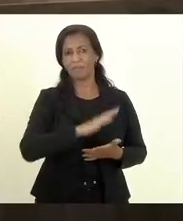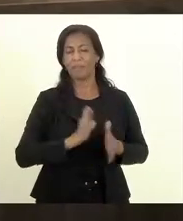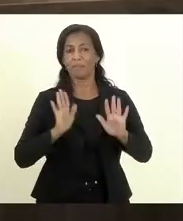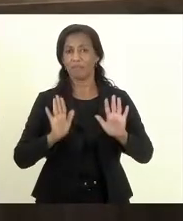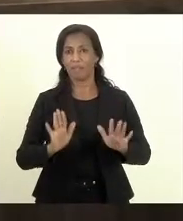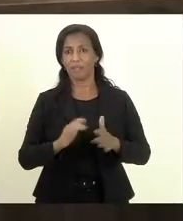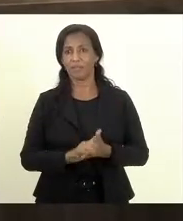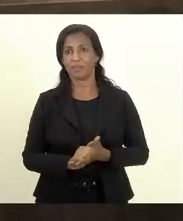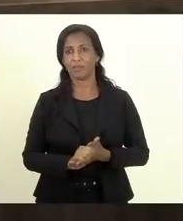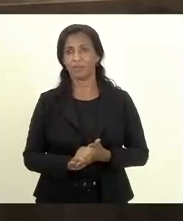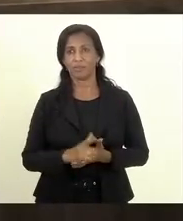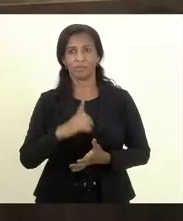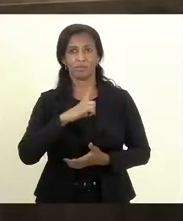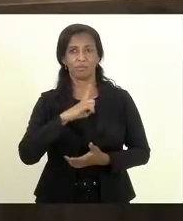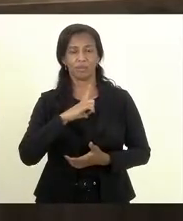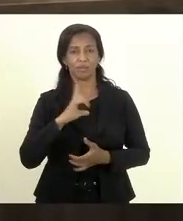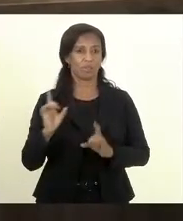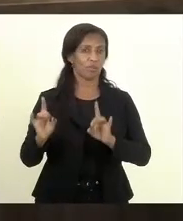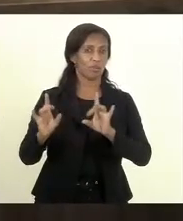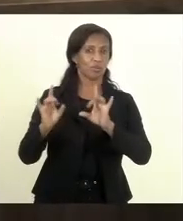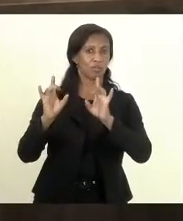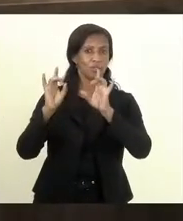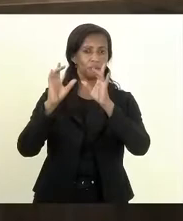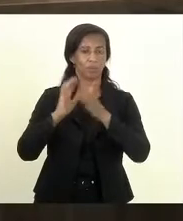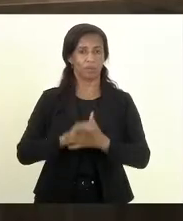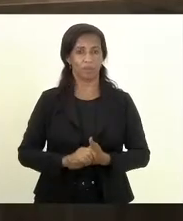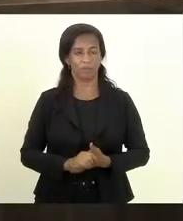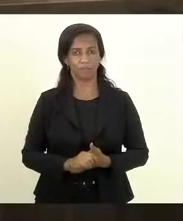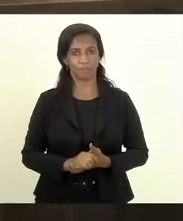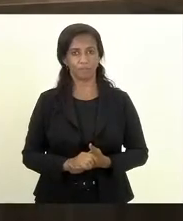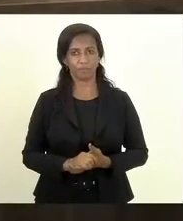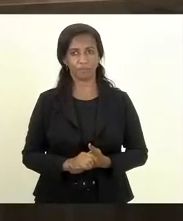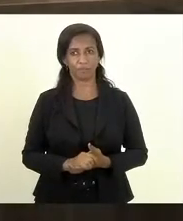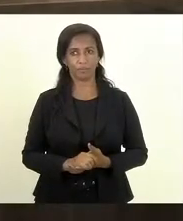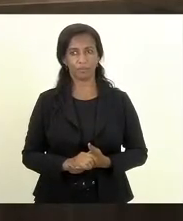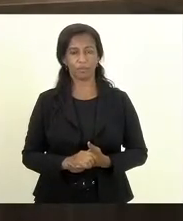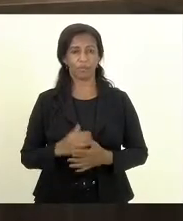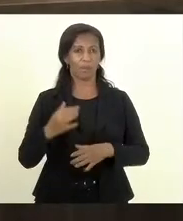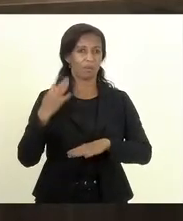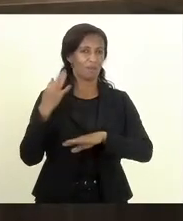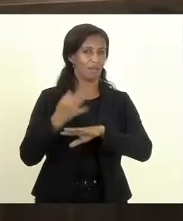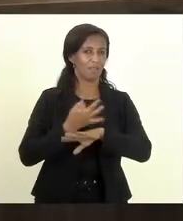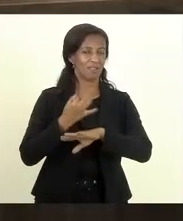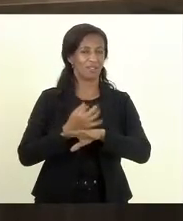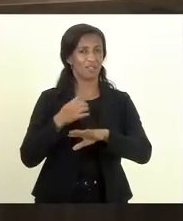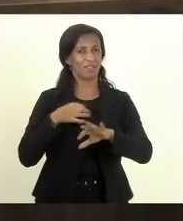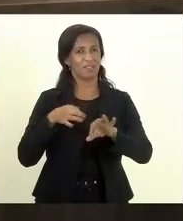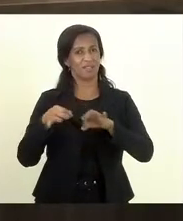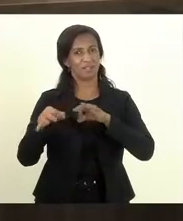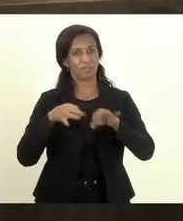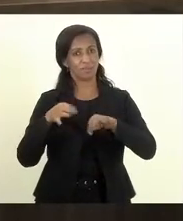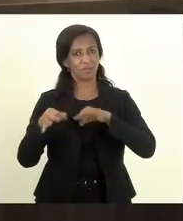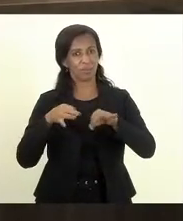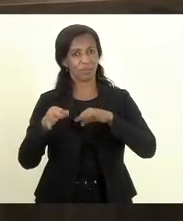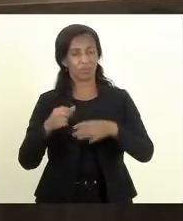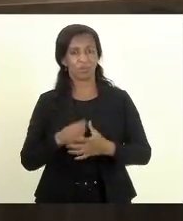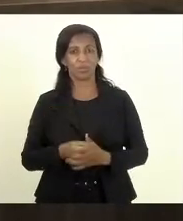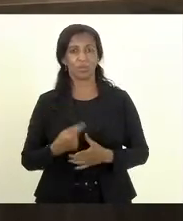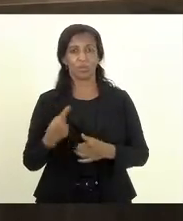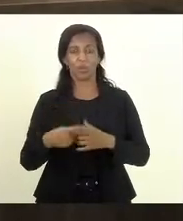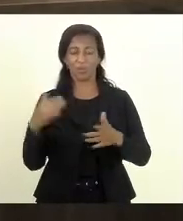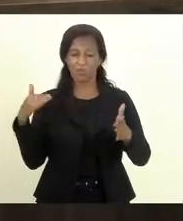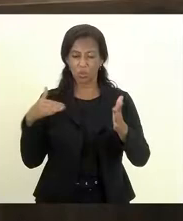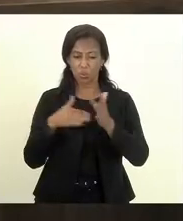Mas eu tenho, em especial, deputado Luiz Paulo, uma resistência a esse projeto, porque eu considero que, em